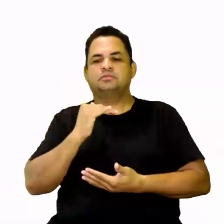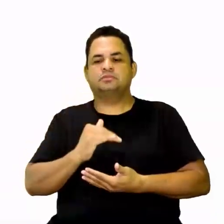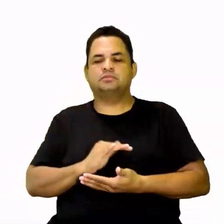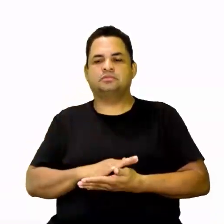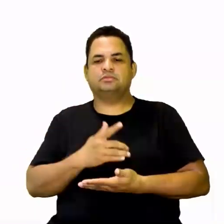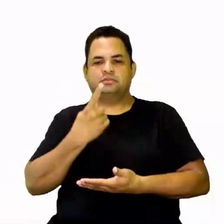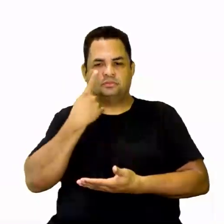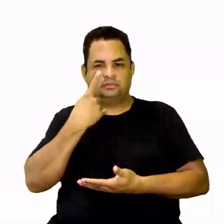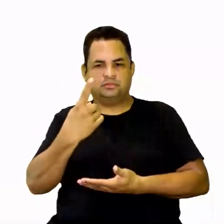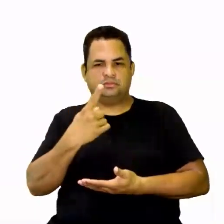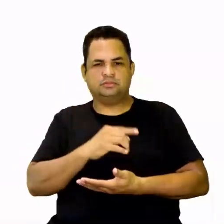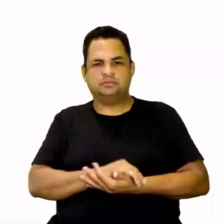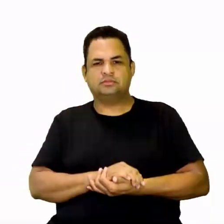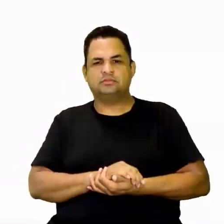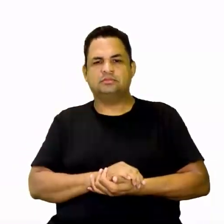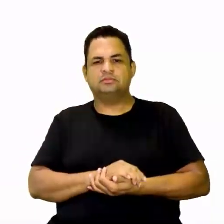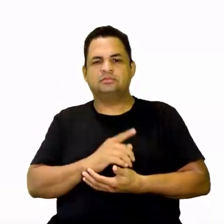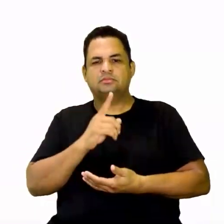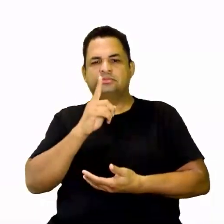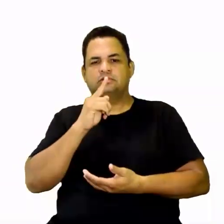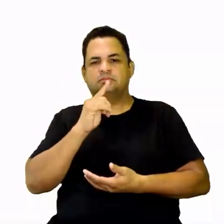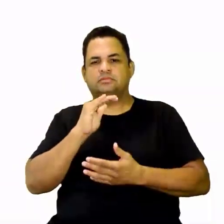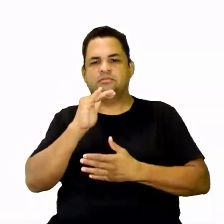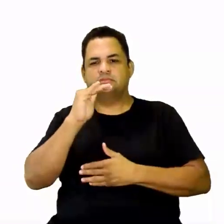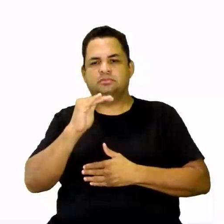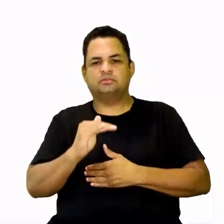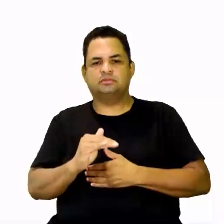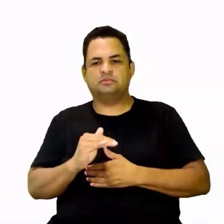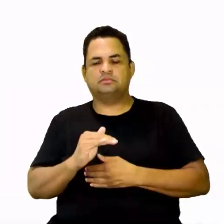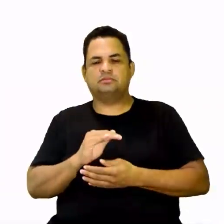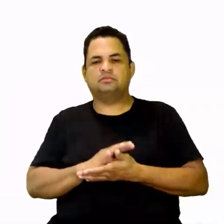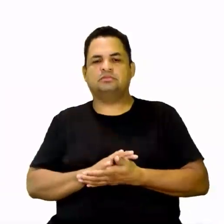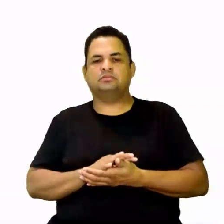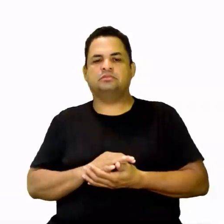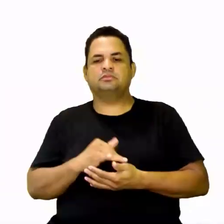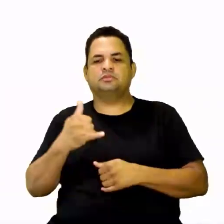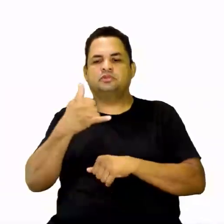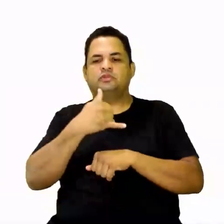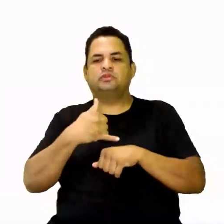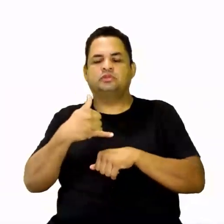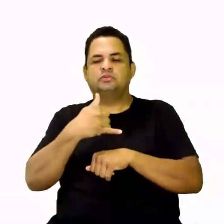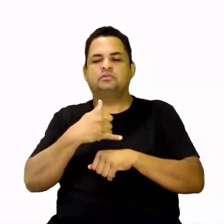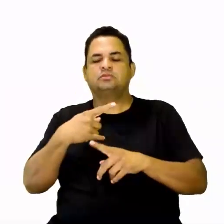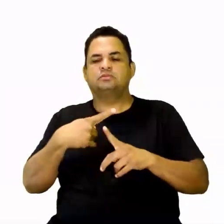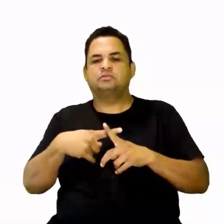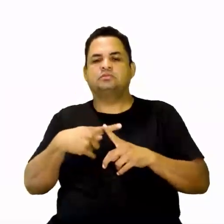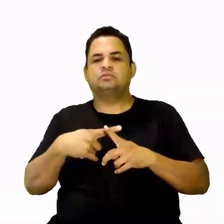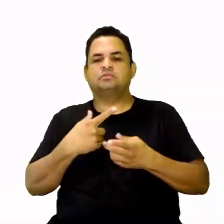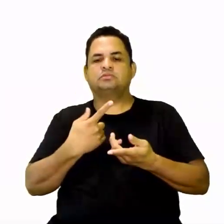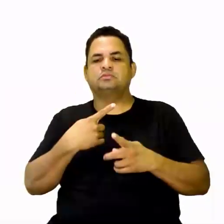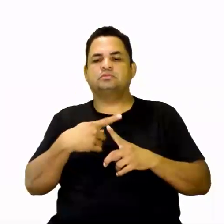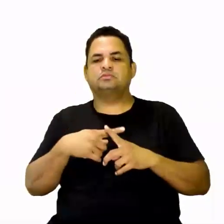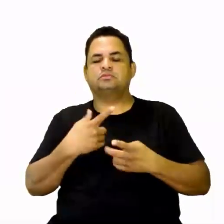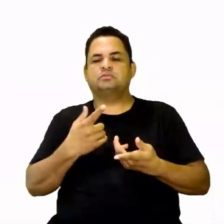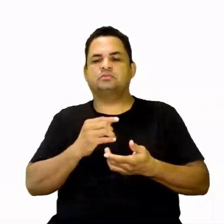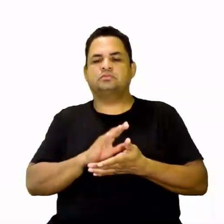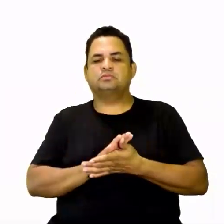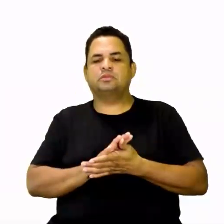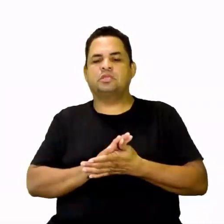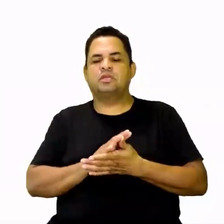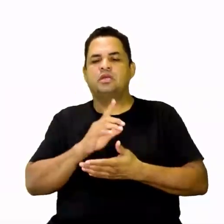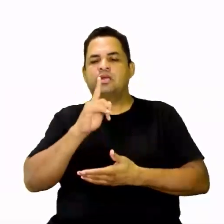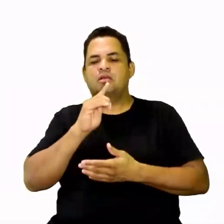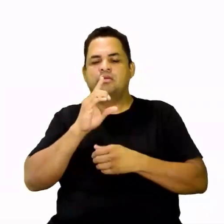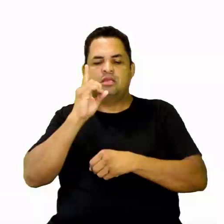vendo? Ó? A água sempre abaixo do óleo. Por quê? Porque a água é mais densa do que